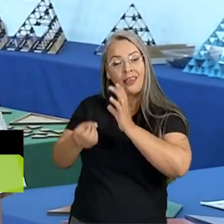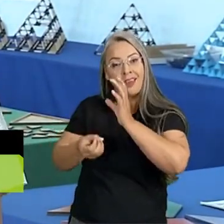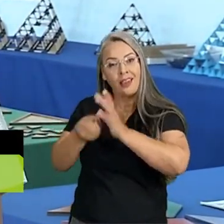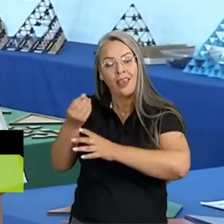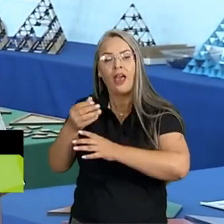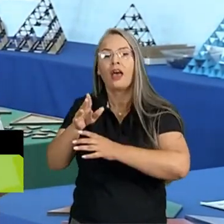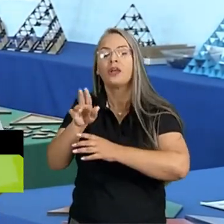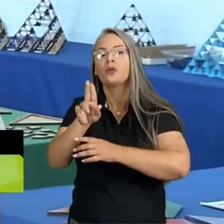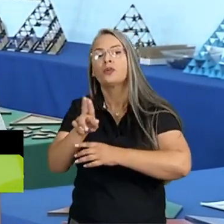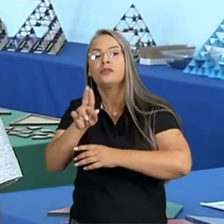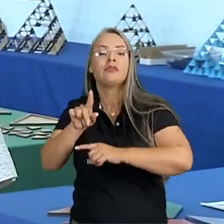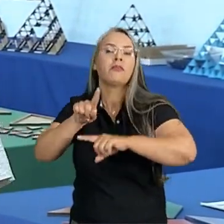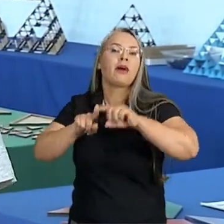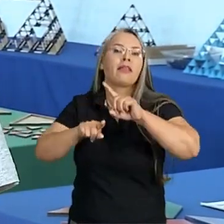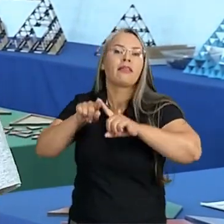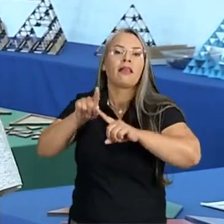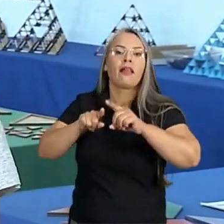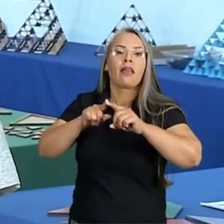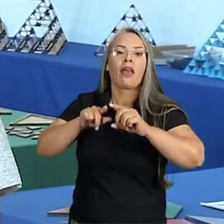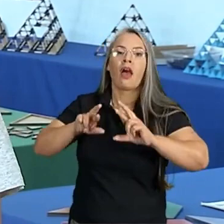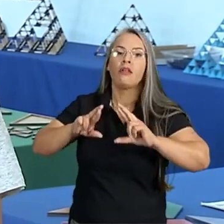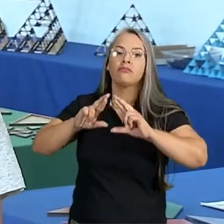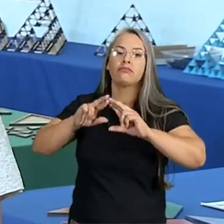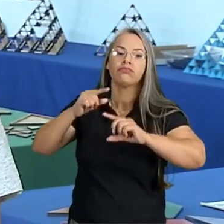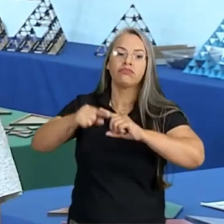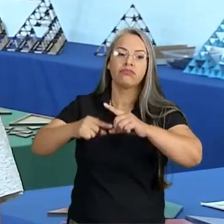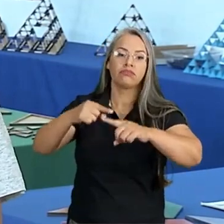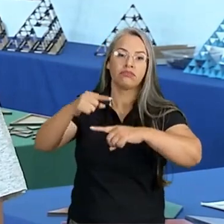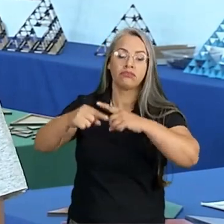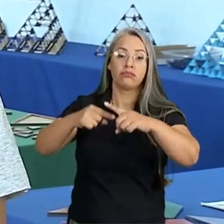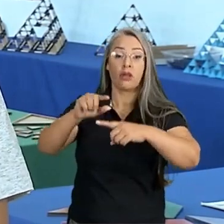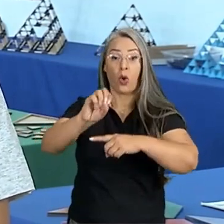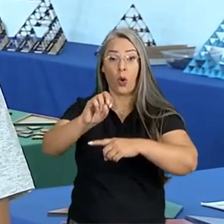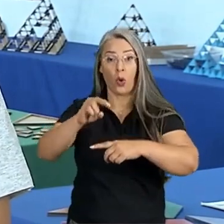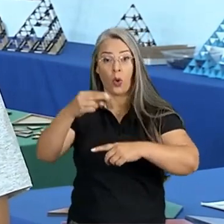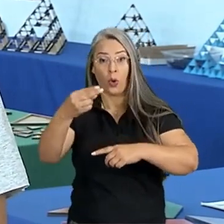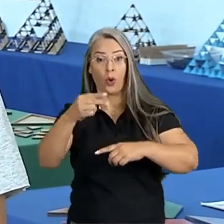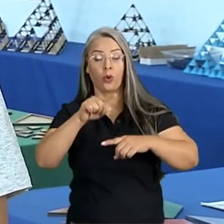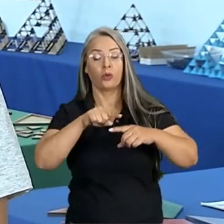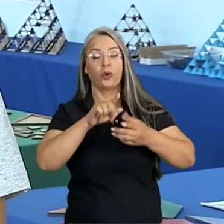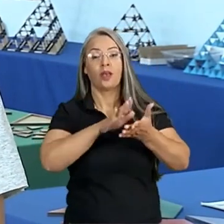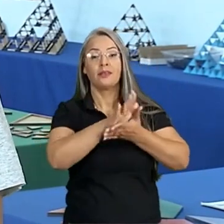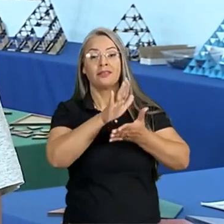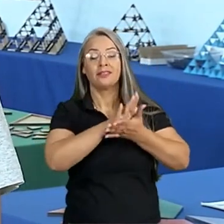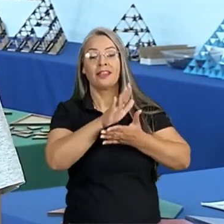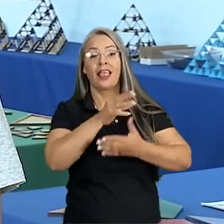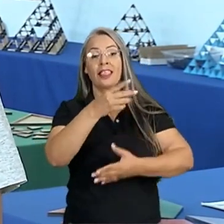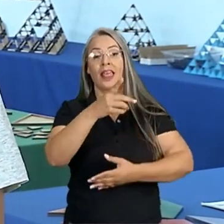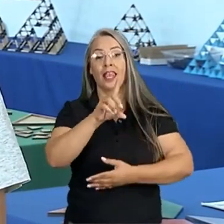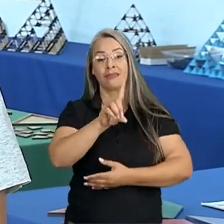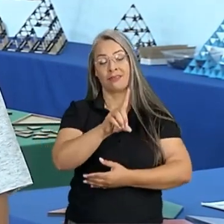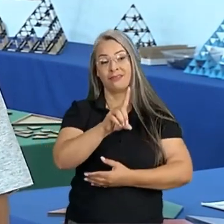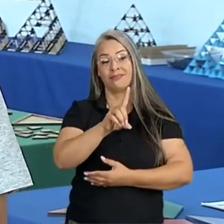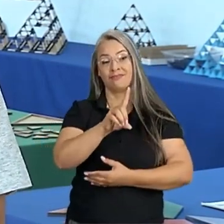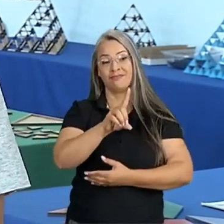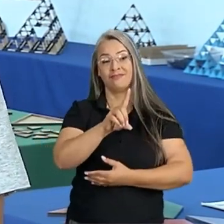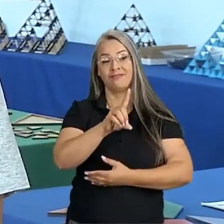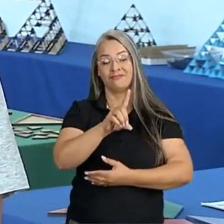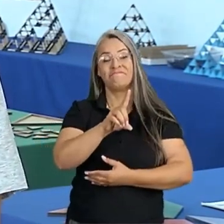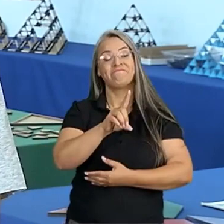ou mesmo nosso último tempo o amor impressionar 3D ou corte e aí